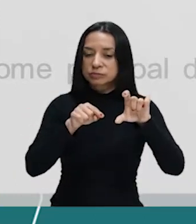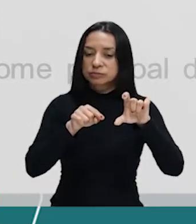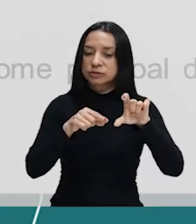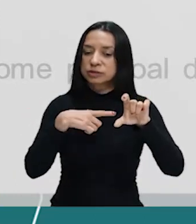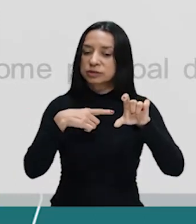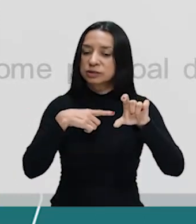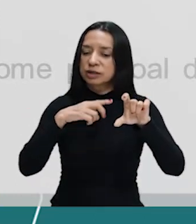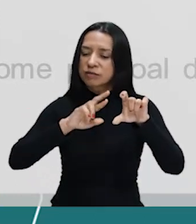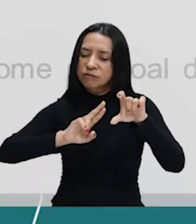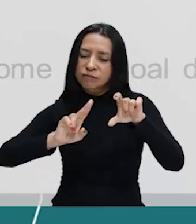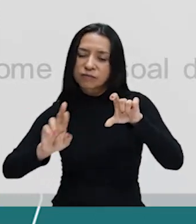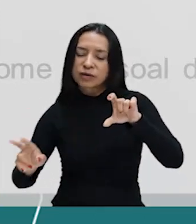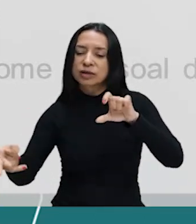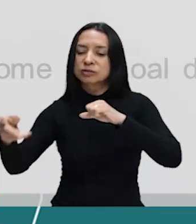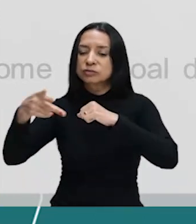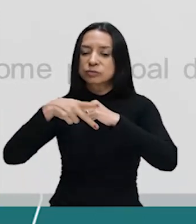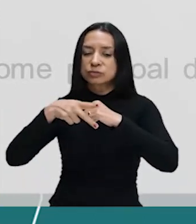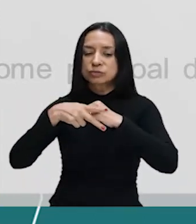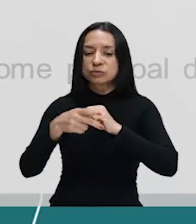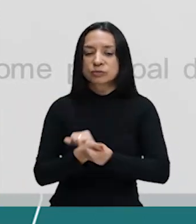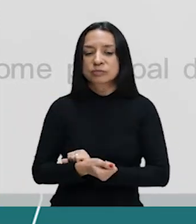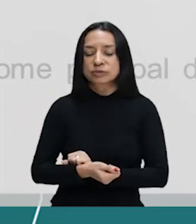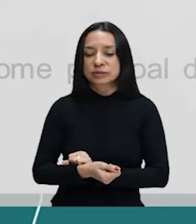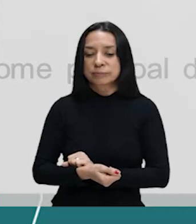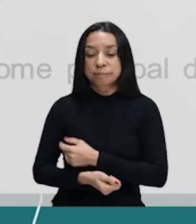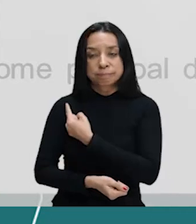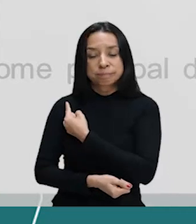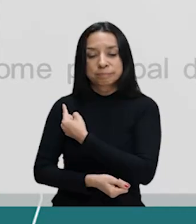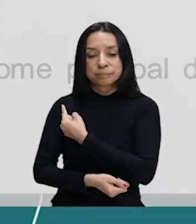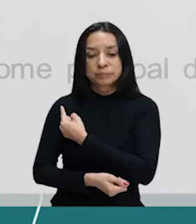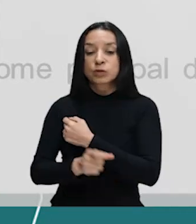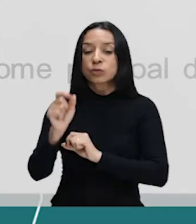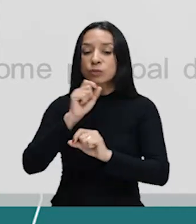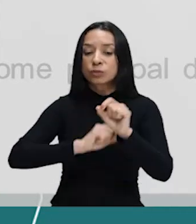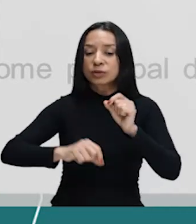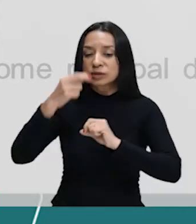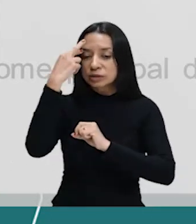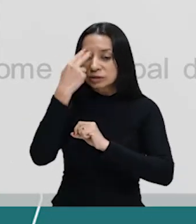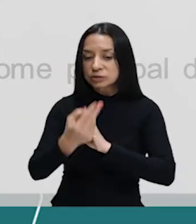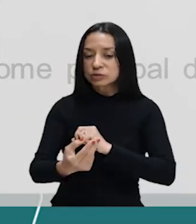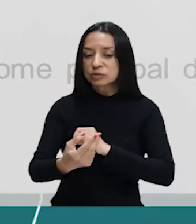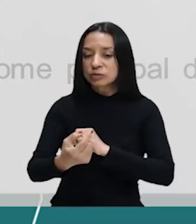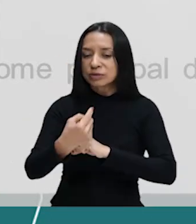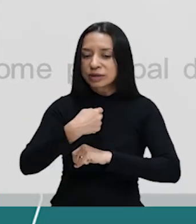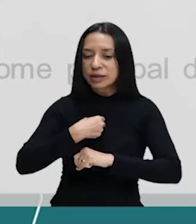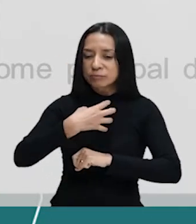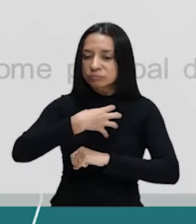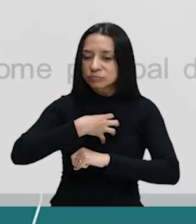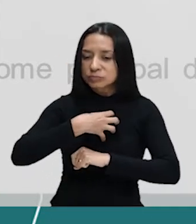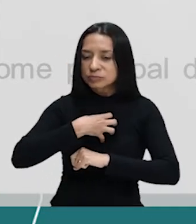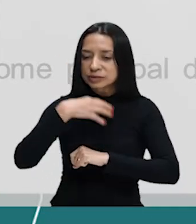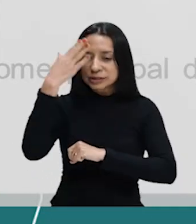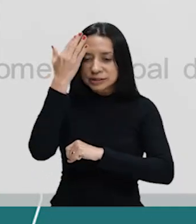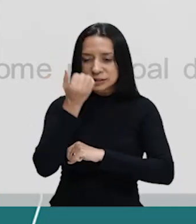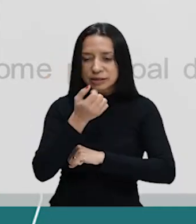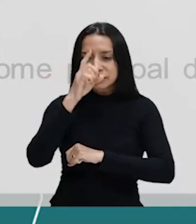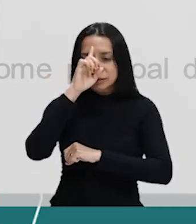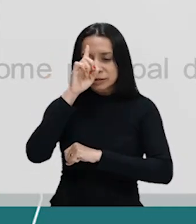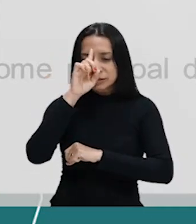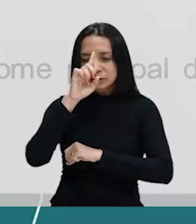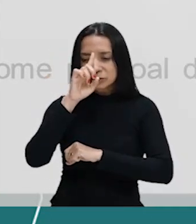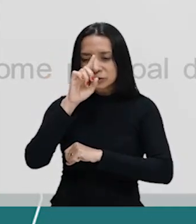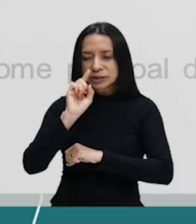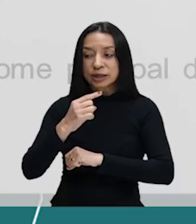pronomes. Com esta história, eu vou me sensibilizar e bem sei que cada dia é um dia roubado